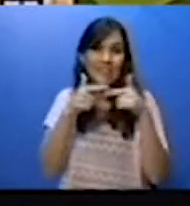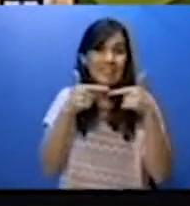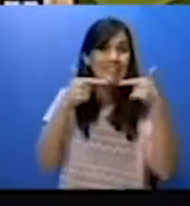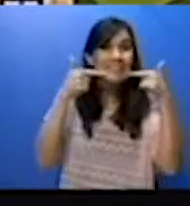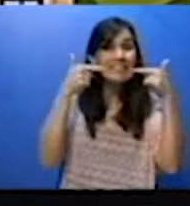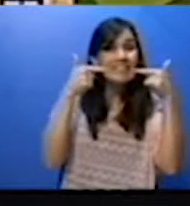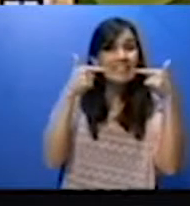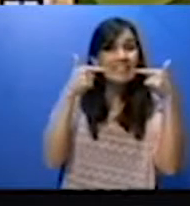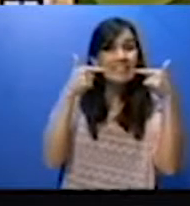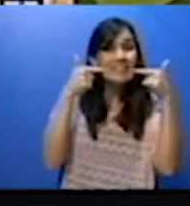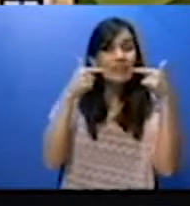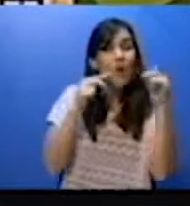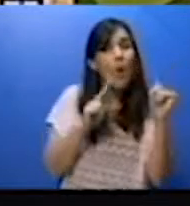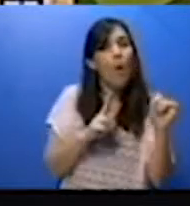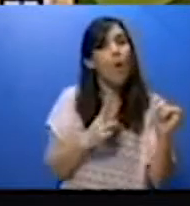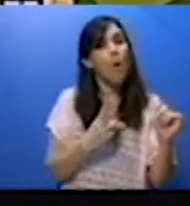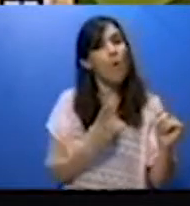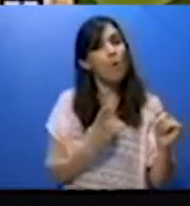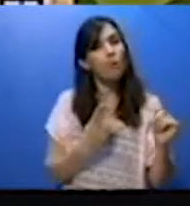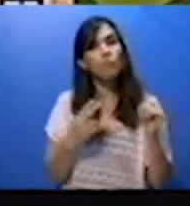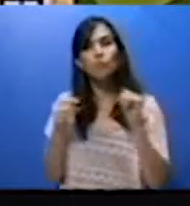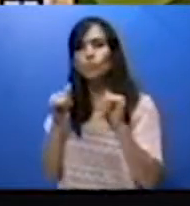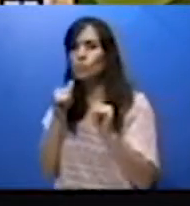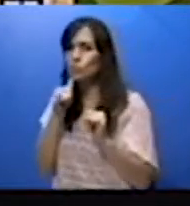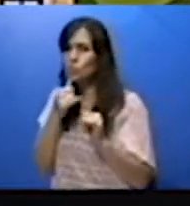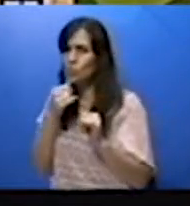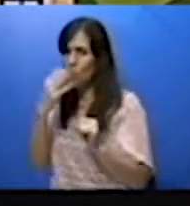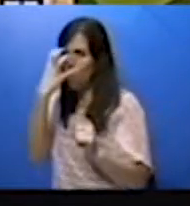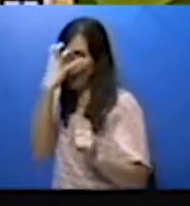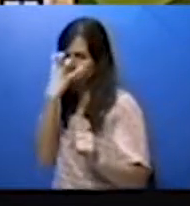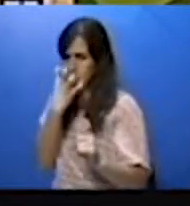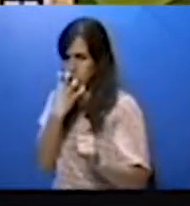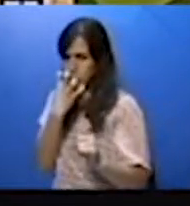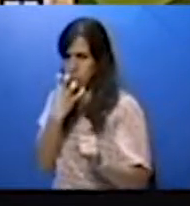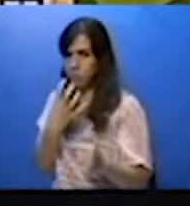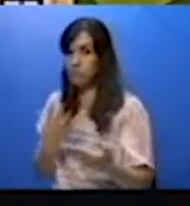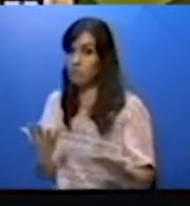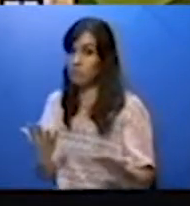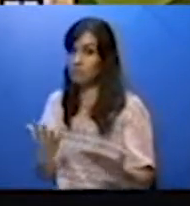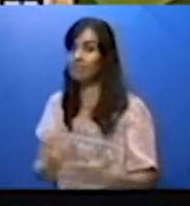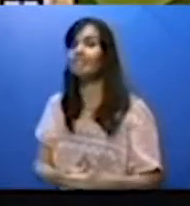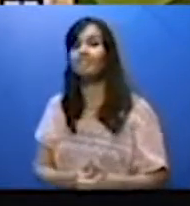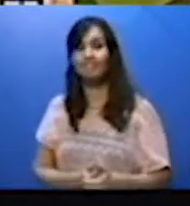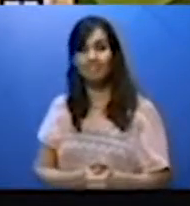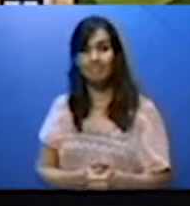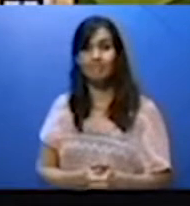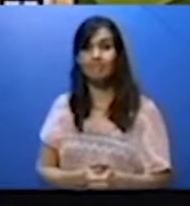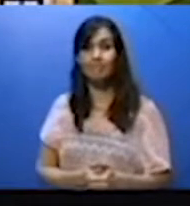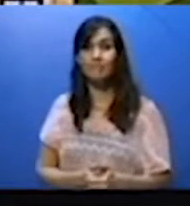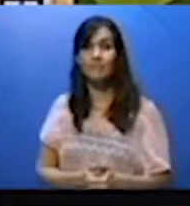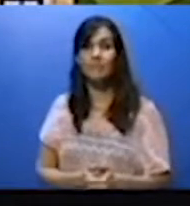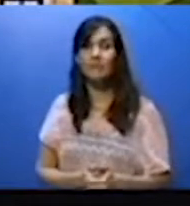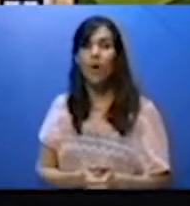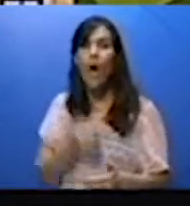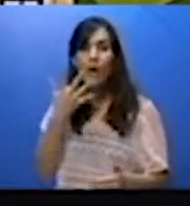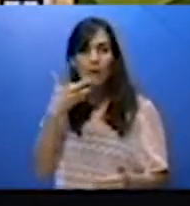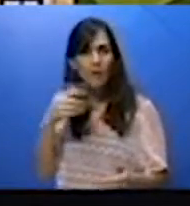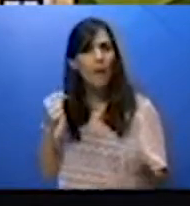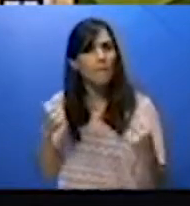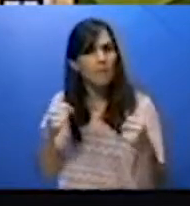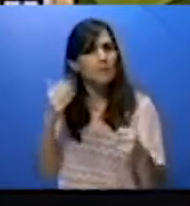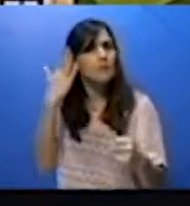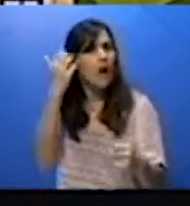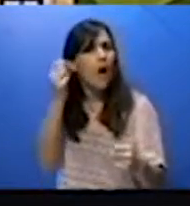feliz confortáveis felizes ou eles estão bravos estão tristes estão são questões que eles precisam analisar